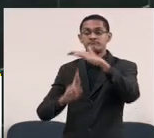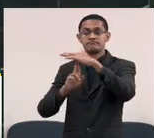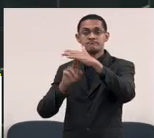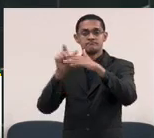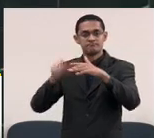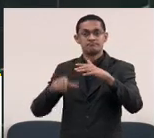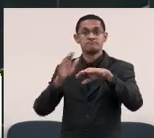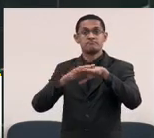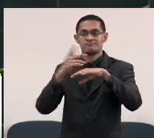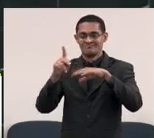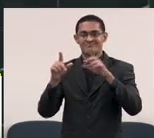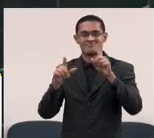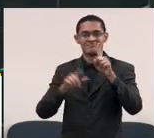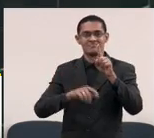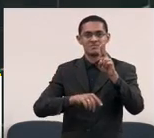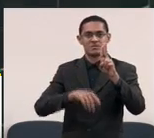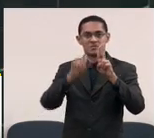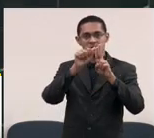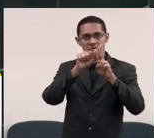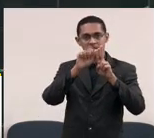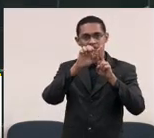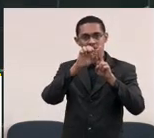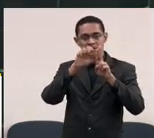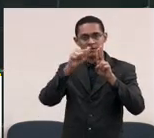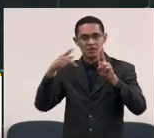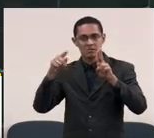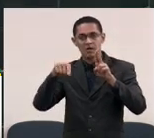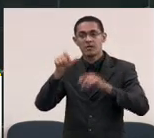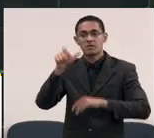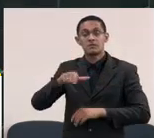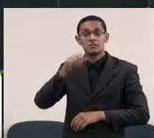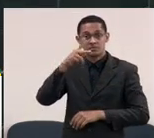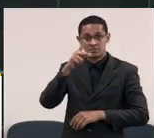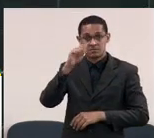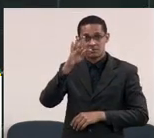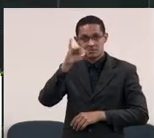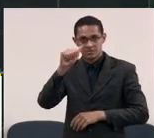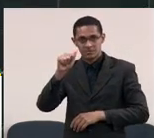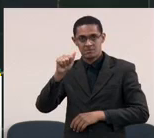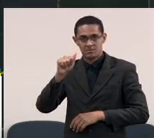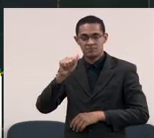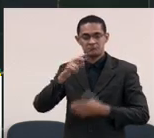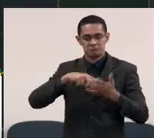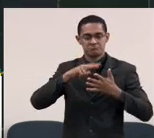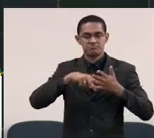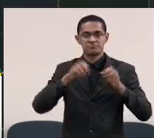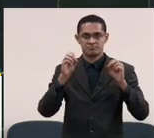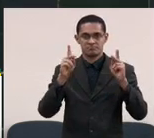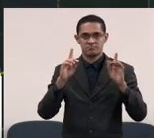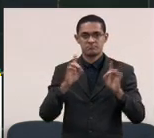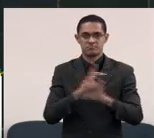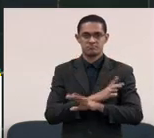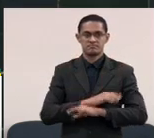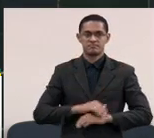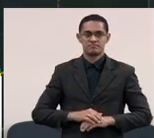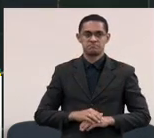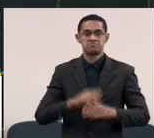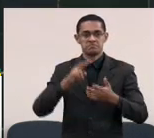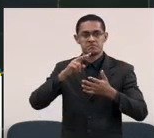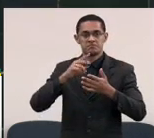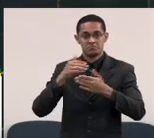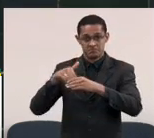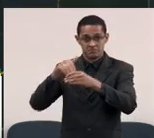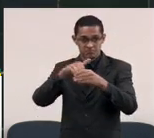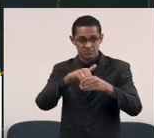da Universidade Estadual do Amapá, UEAP, doutora Cátia Paulino dos Santos. Feita a leitura da moção, senhor presidente. Está em votação